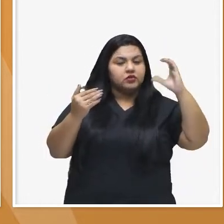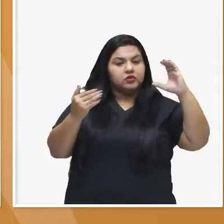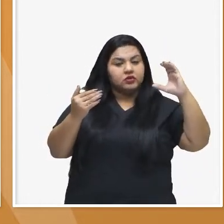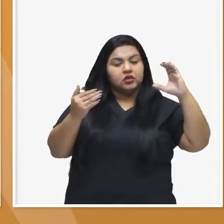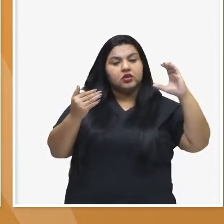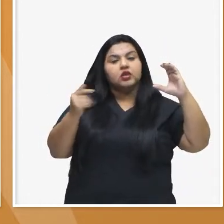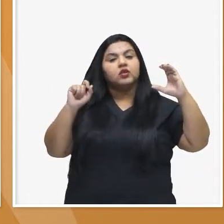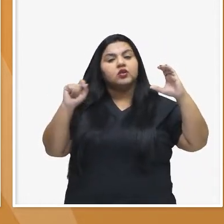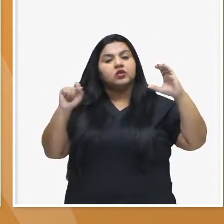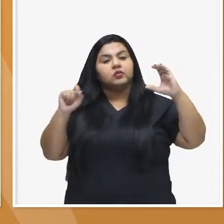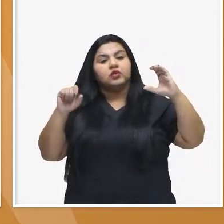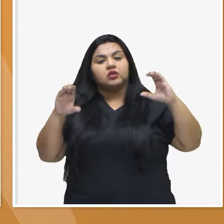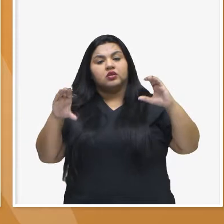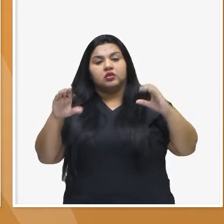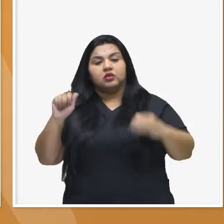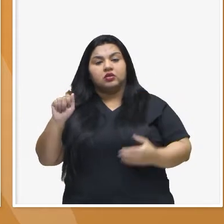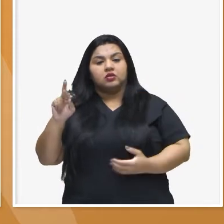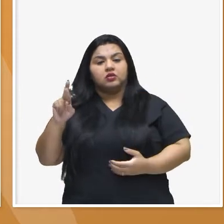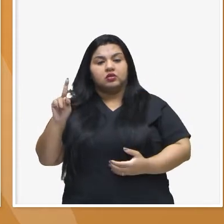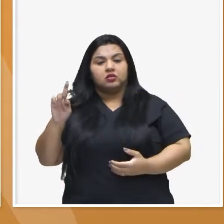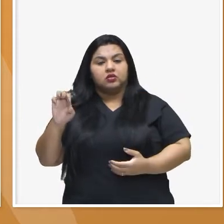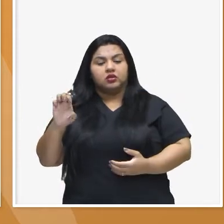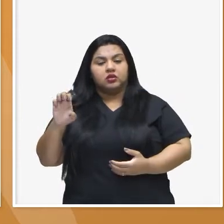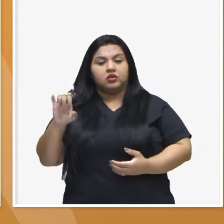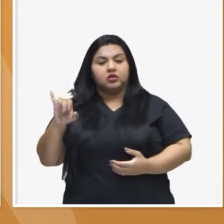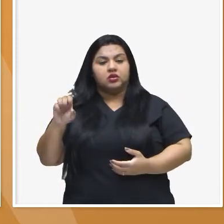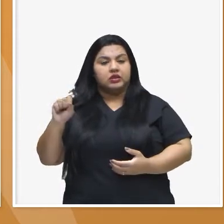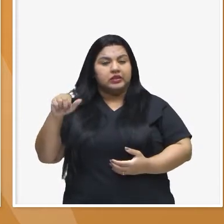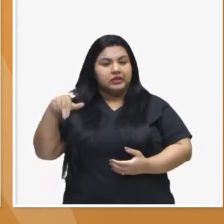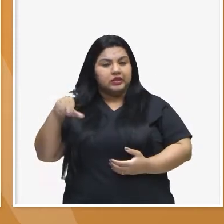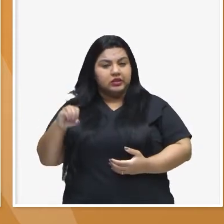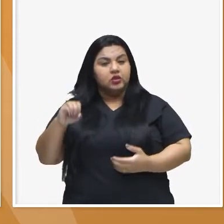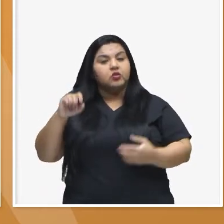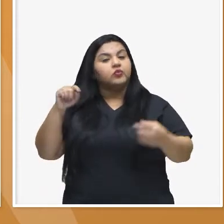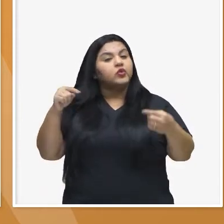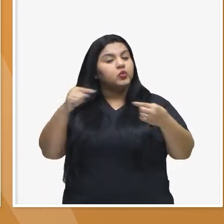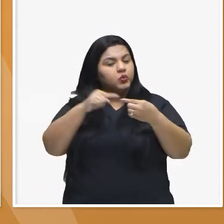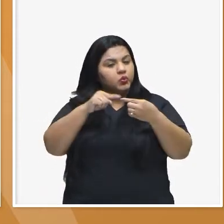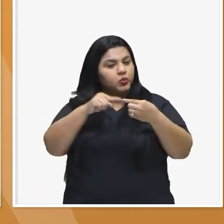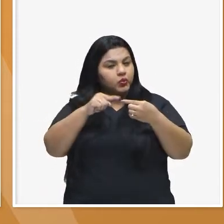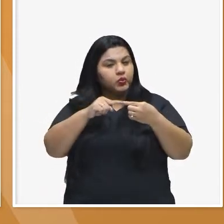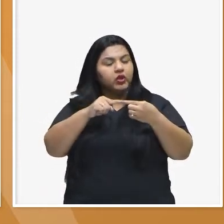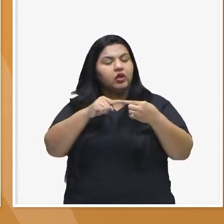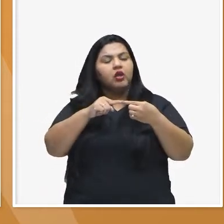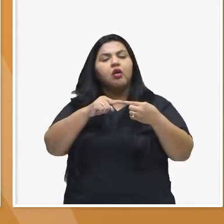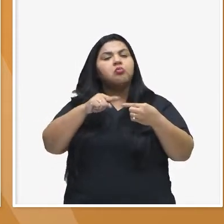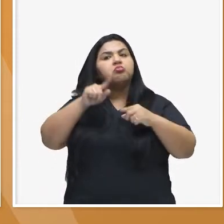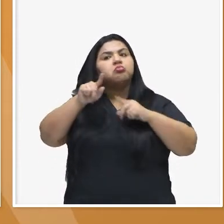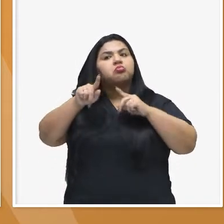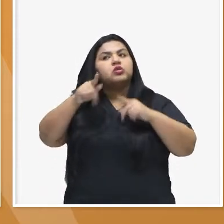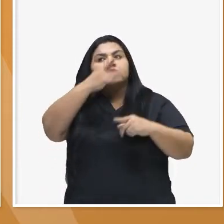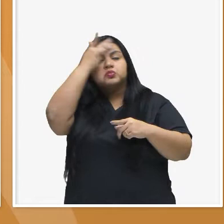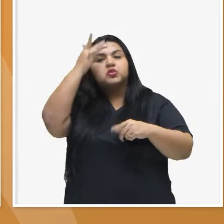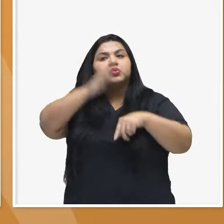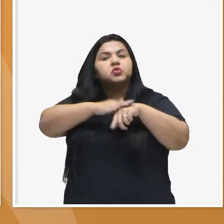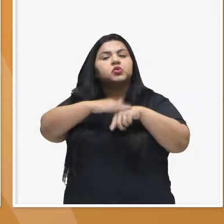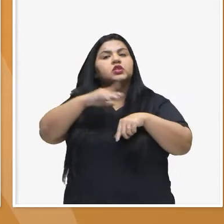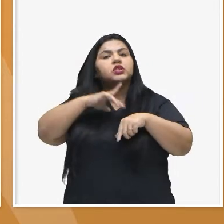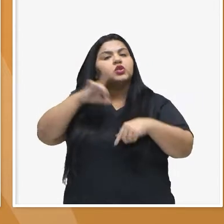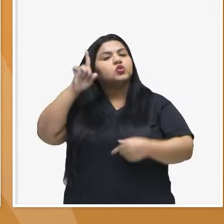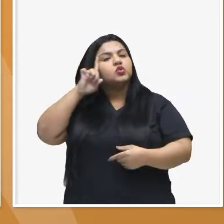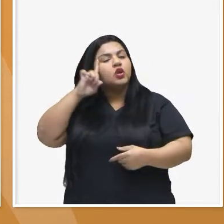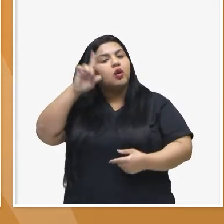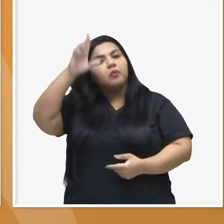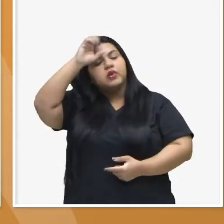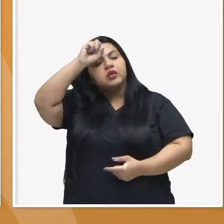método cartesiano, O senso comum é o conhecimento popular, é o conhecimento do dia a dia, aquela